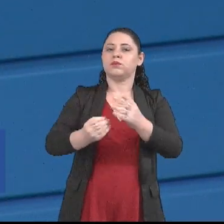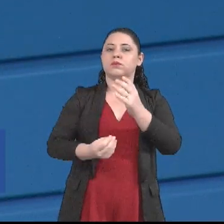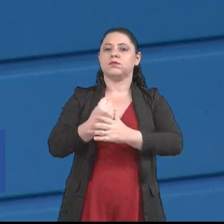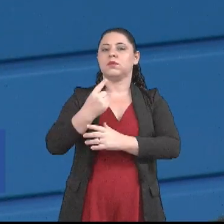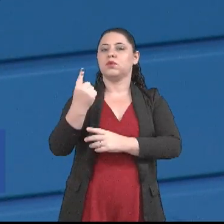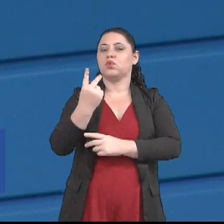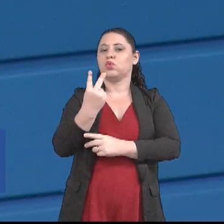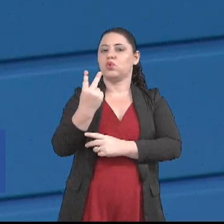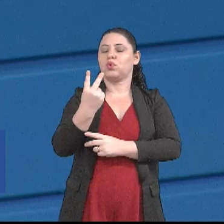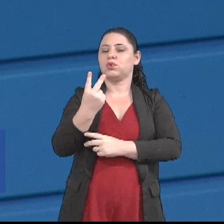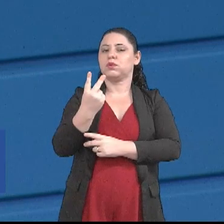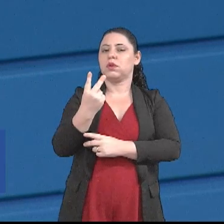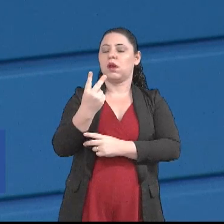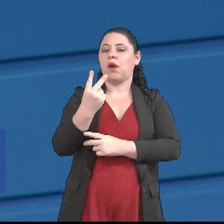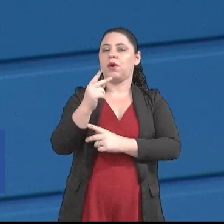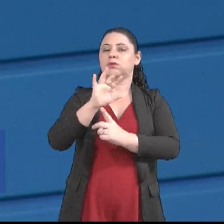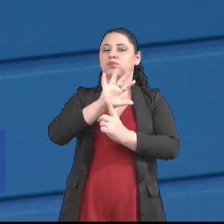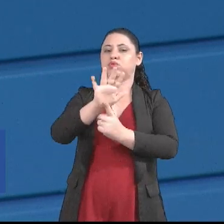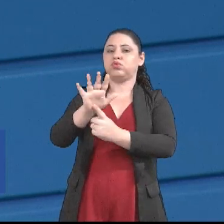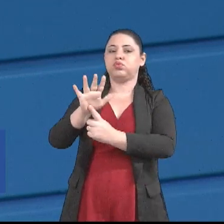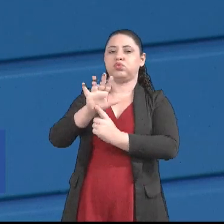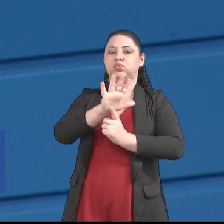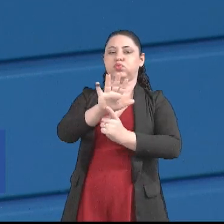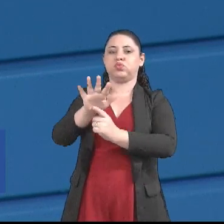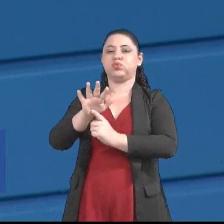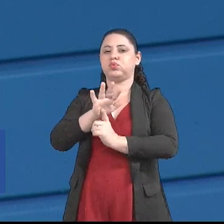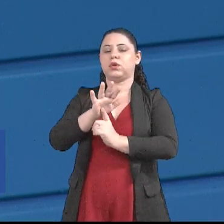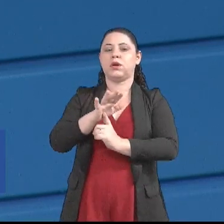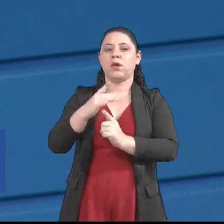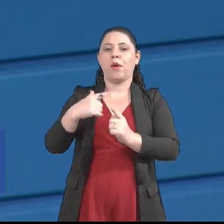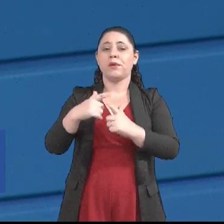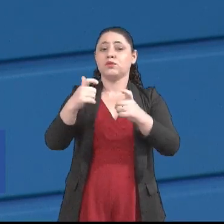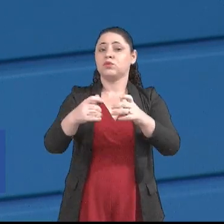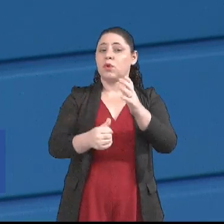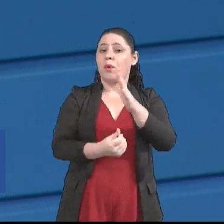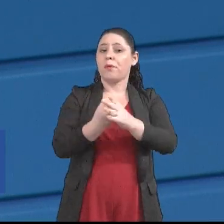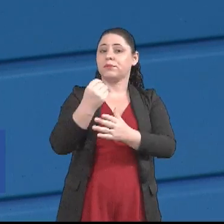de 2 climatizadores no salão onde está funcionando de forma